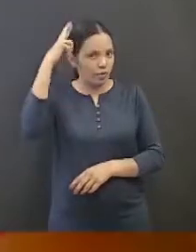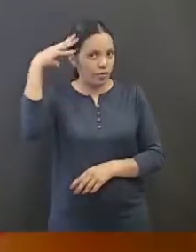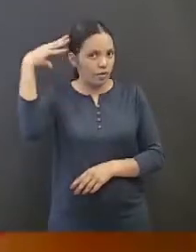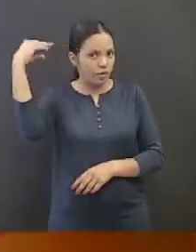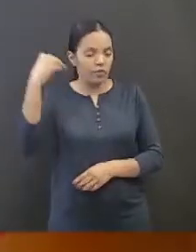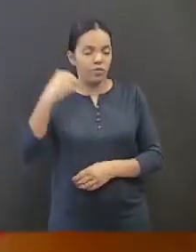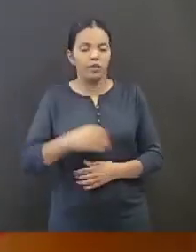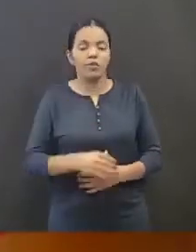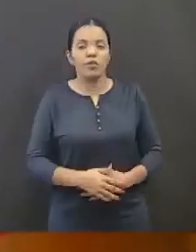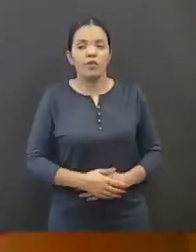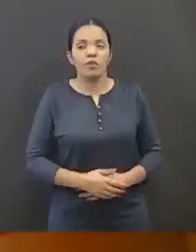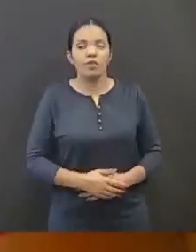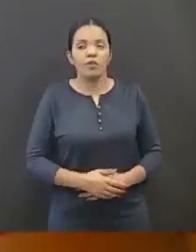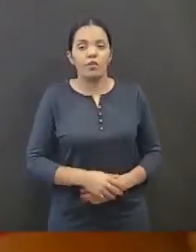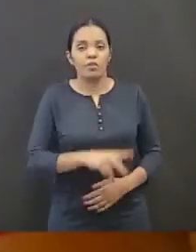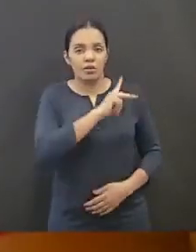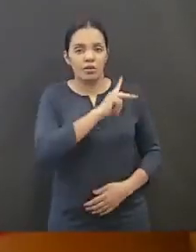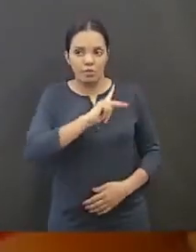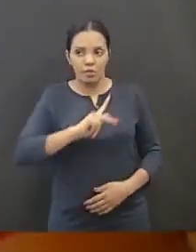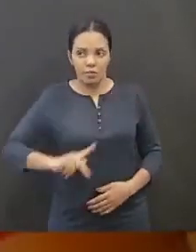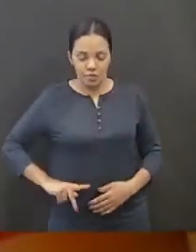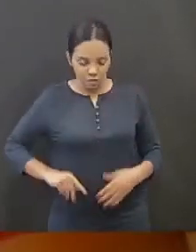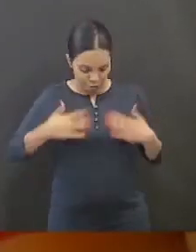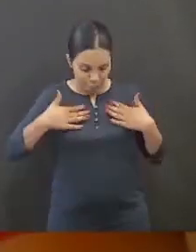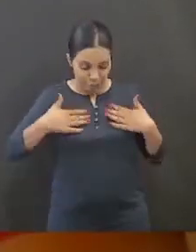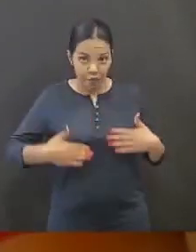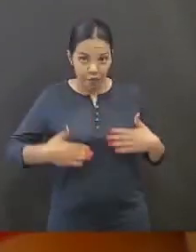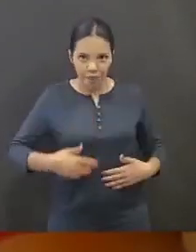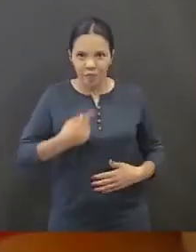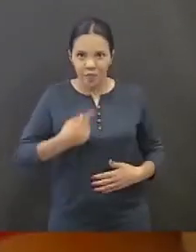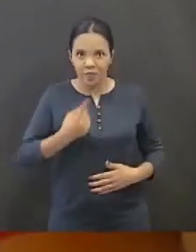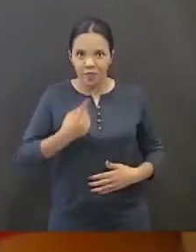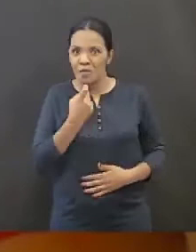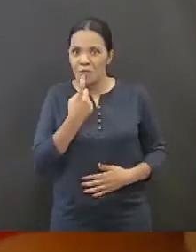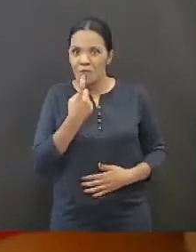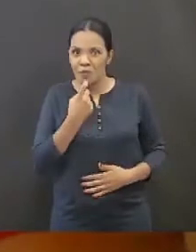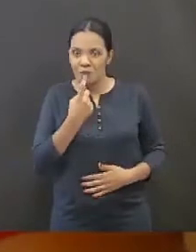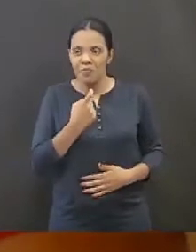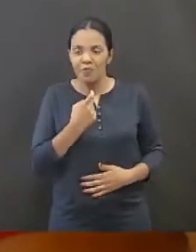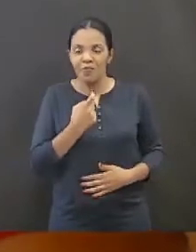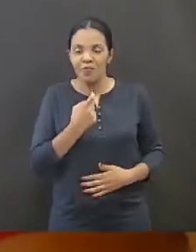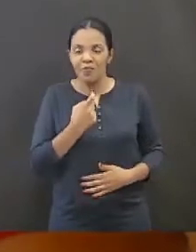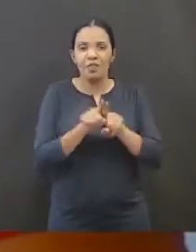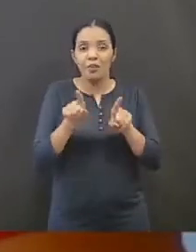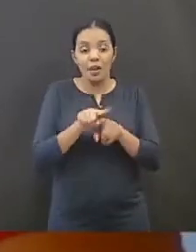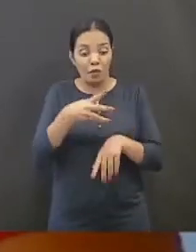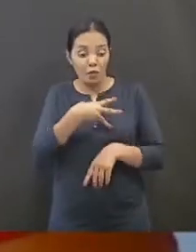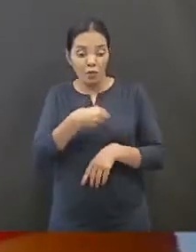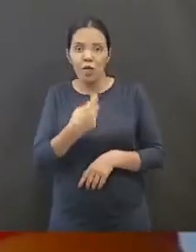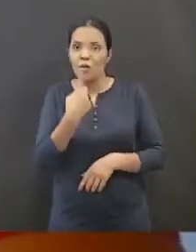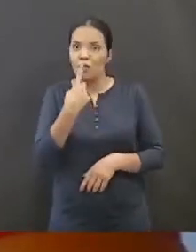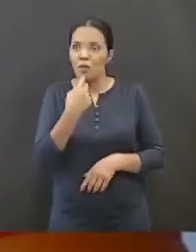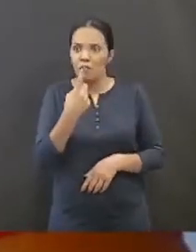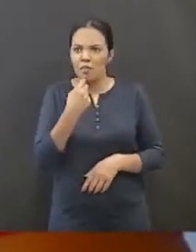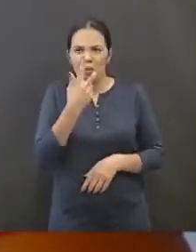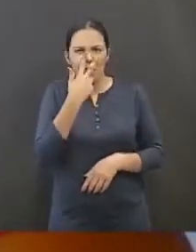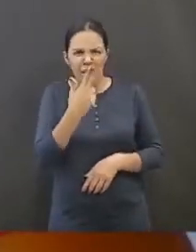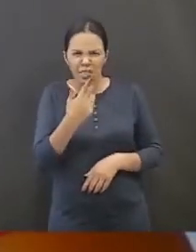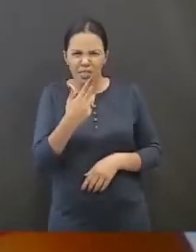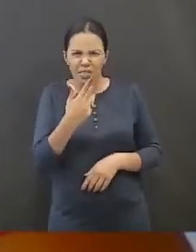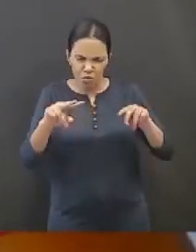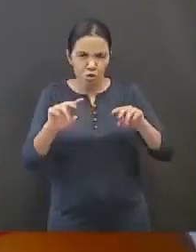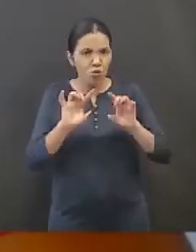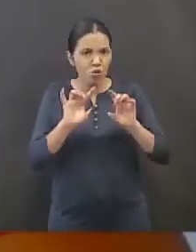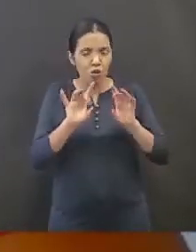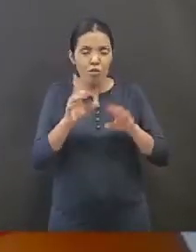Presidente, vim de vermelho hoje aqui, eu e os meninos, a ver se alguns deputados prestam atenção, porque parece que ele só vem vermelho na frente. Mas vamos